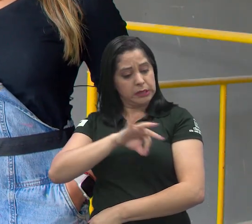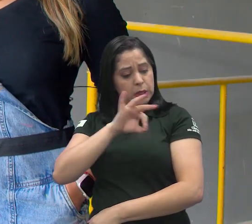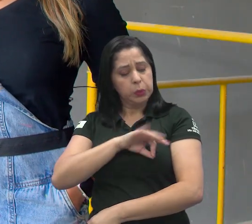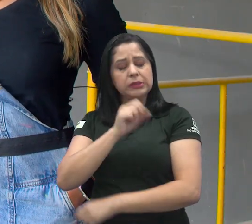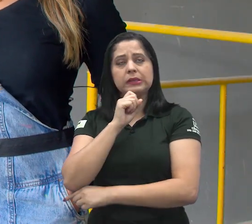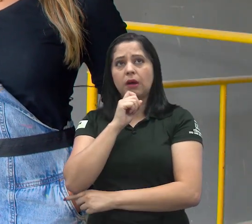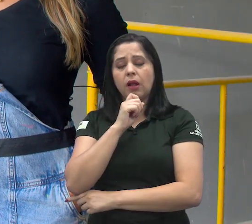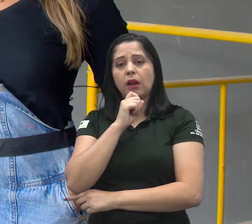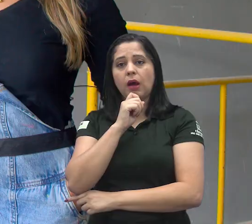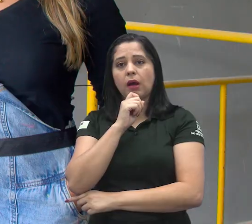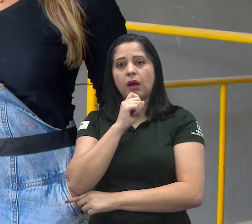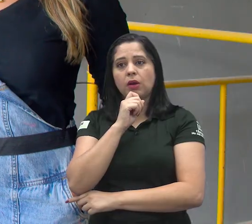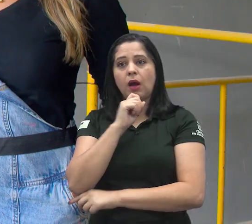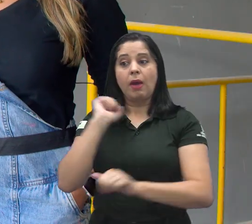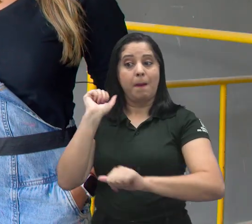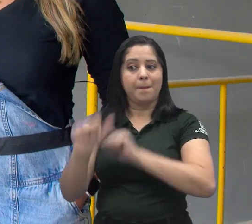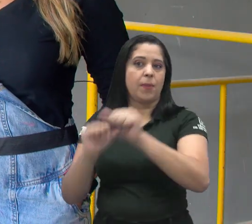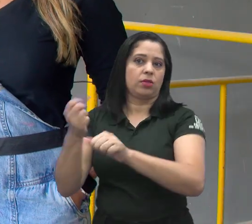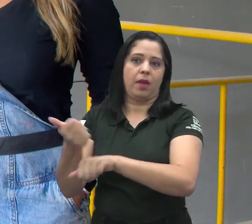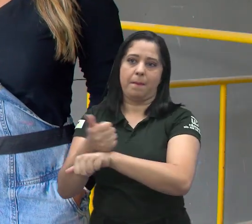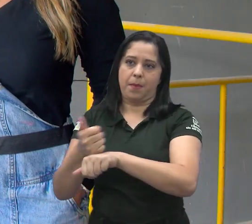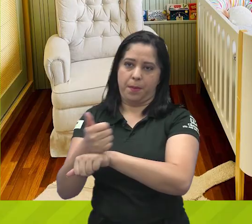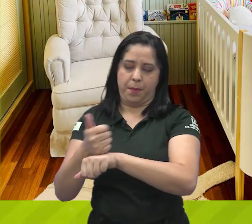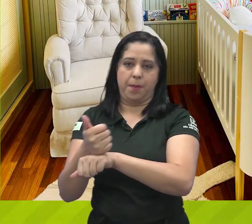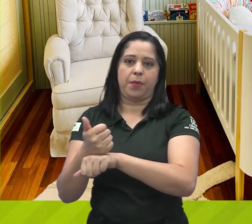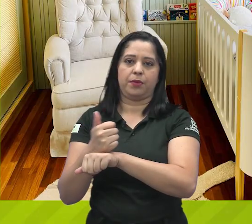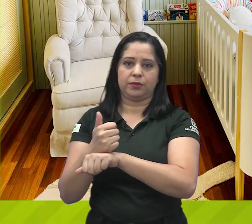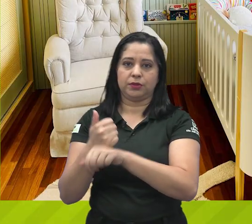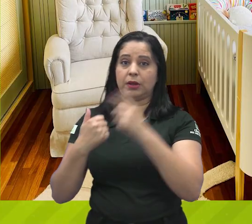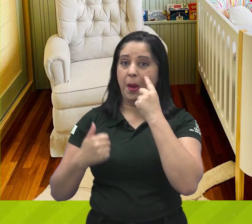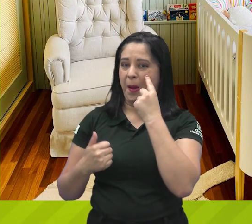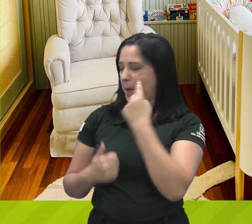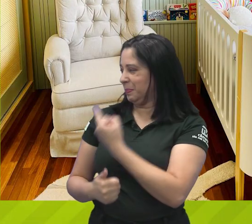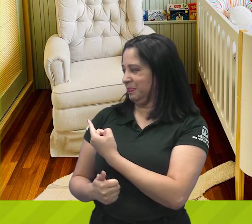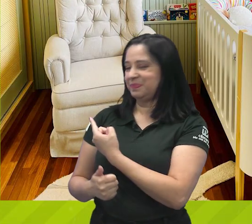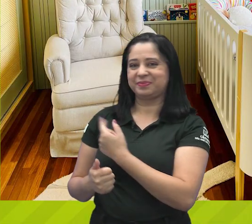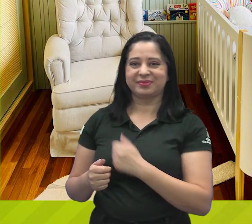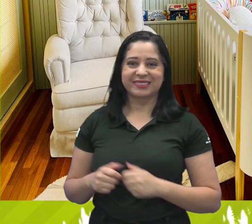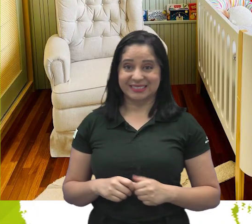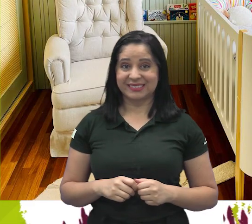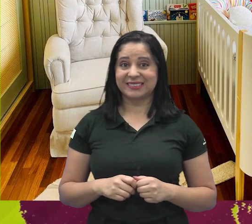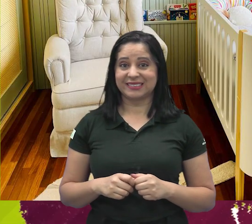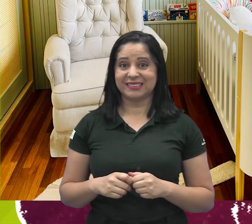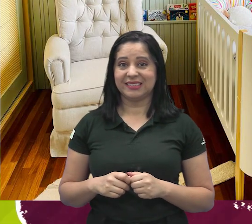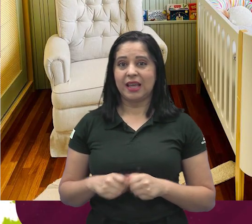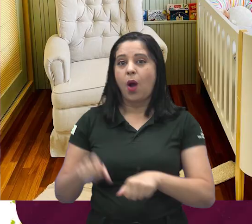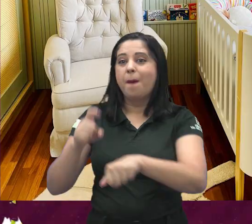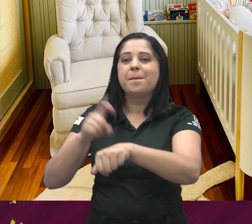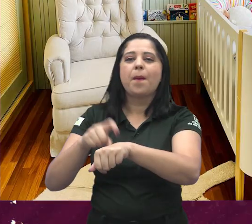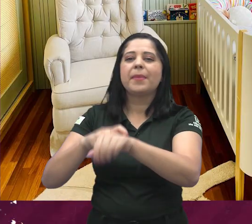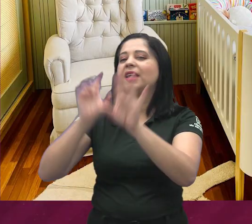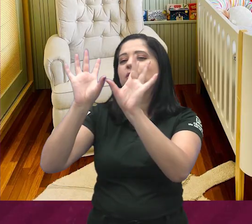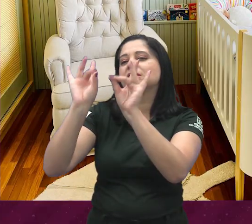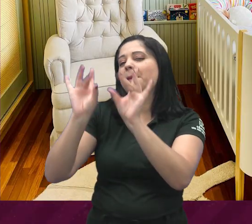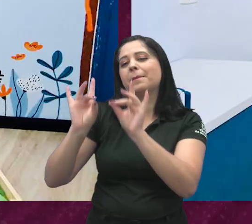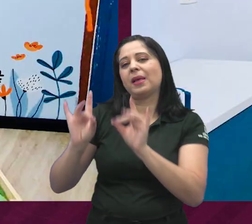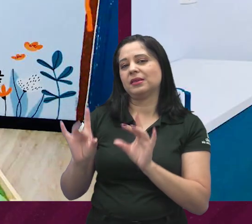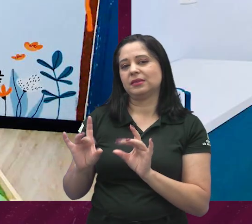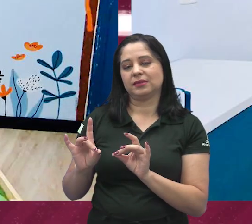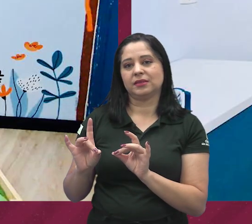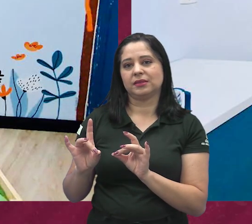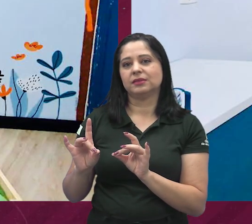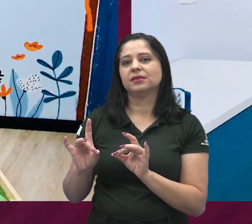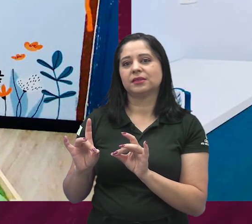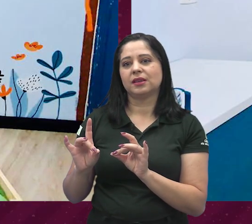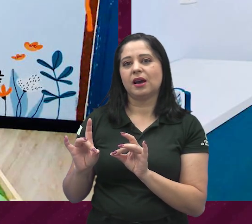E é toda uma questão quando você participa de momentos, isso hoje é o que é mais válido para mim, participar de momentos especiais na vida do cliente. Então,